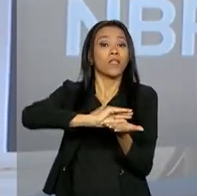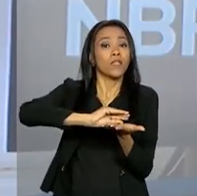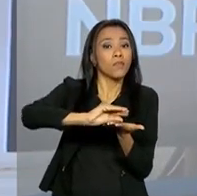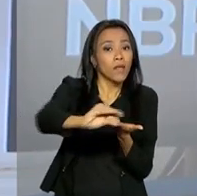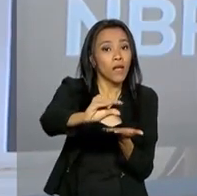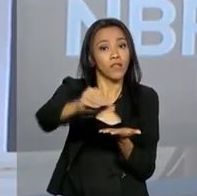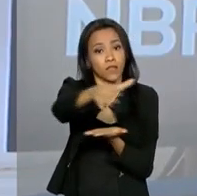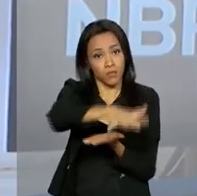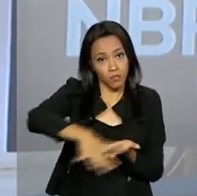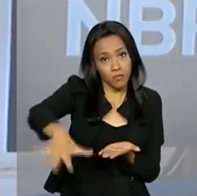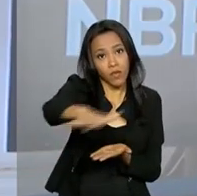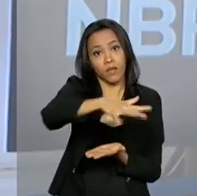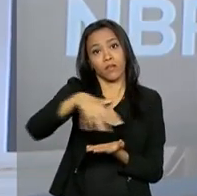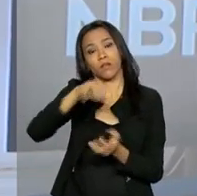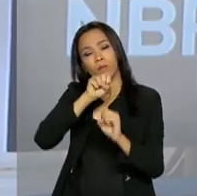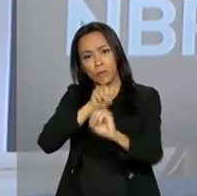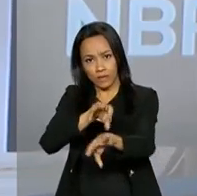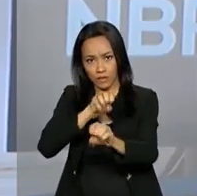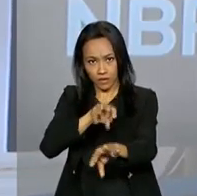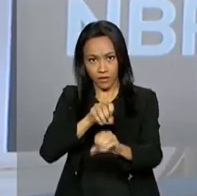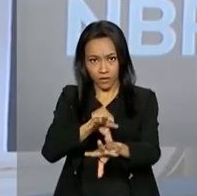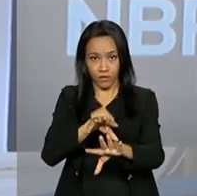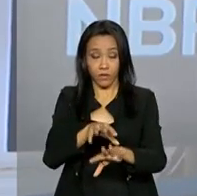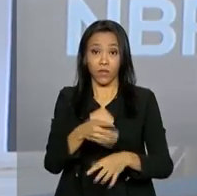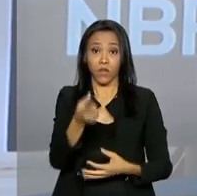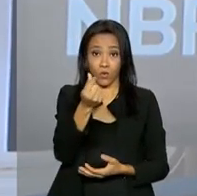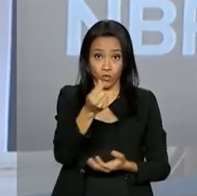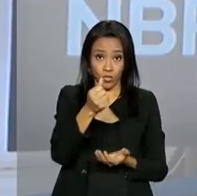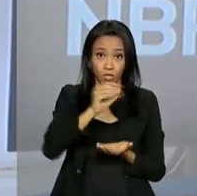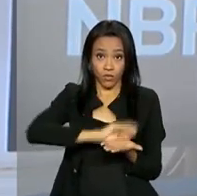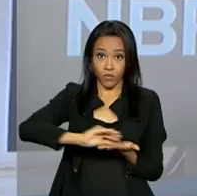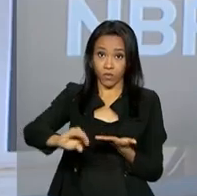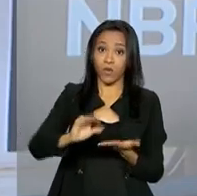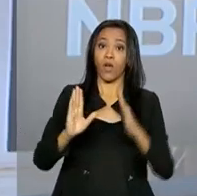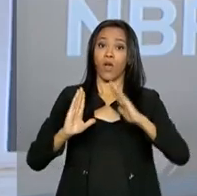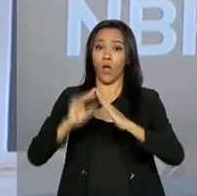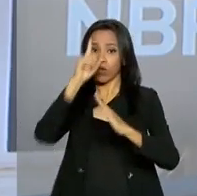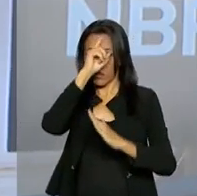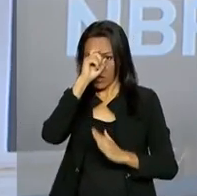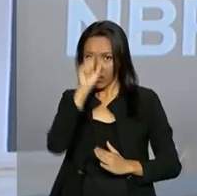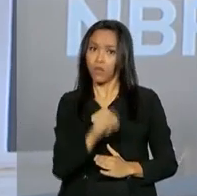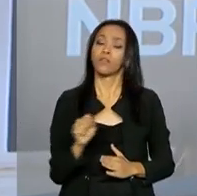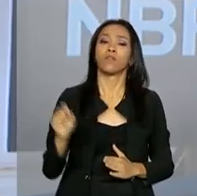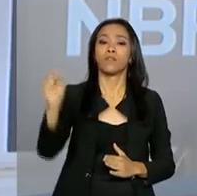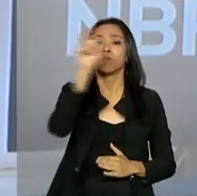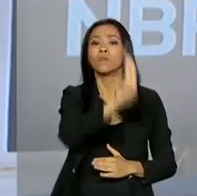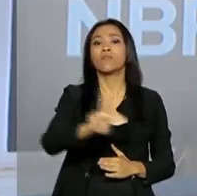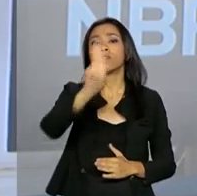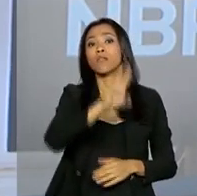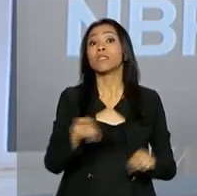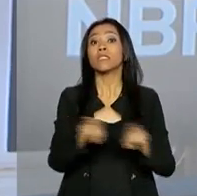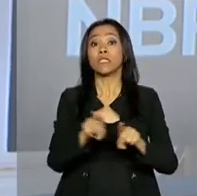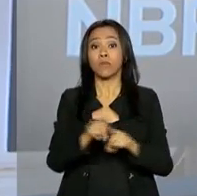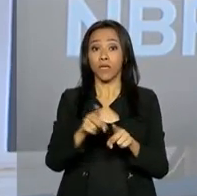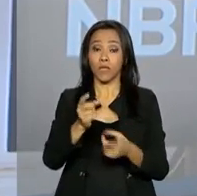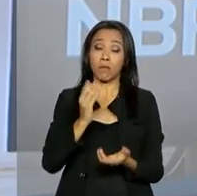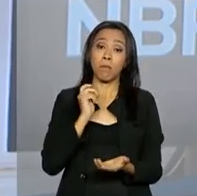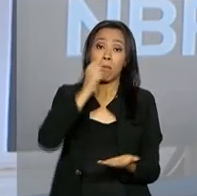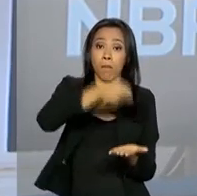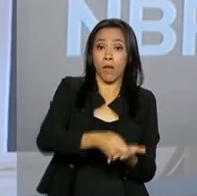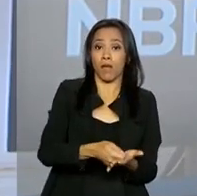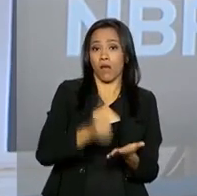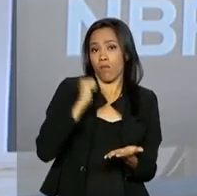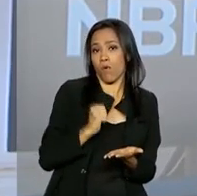foram liberados recursos para a educação o dinheiro vai para hospitais universitários e também para pagar bolsas